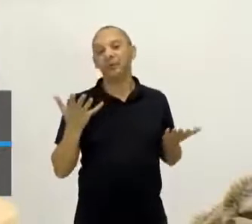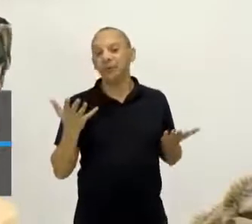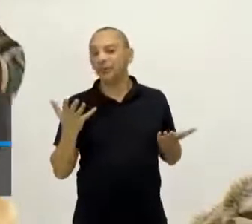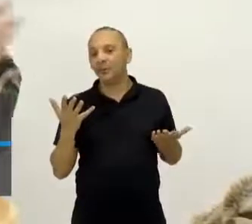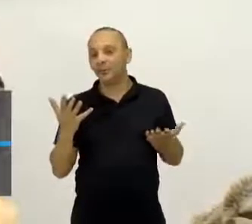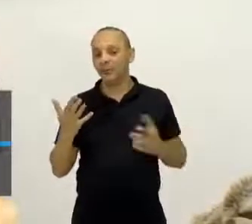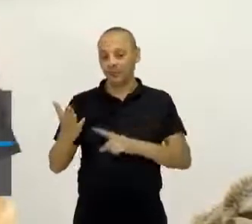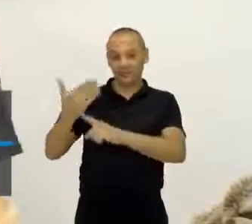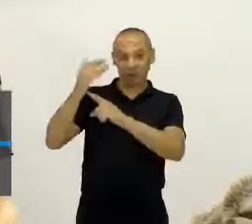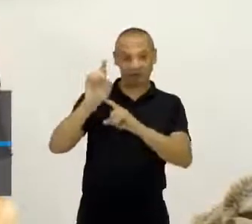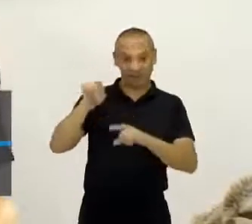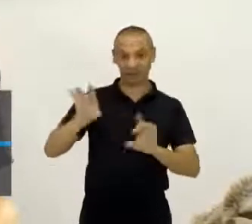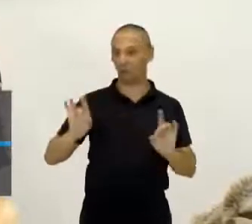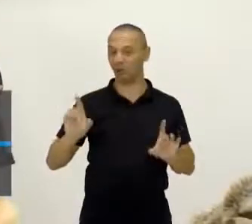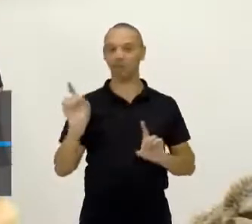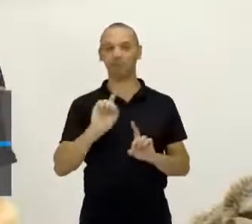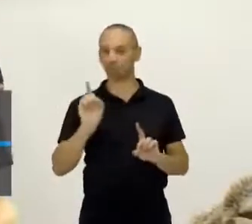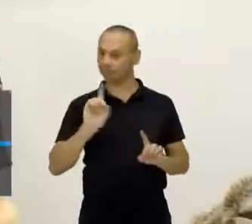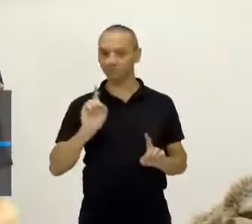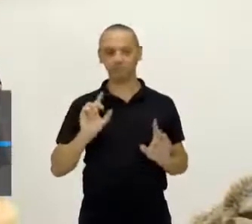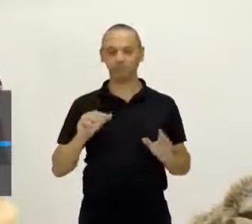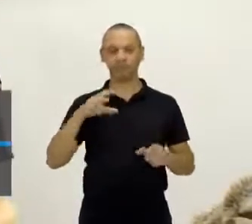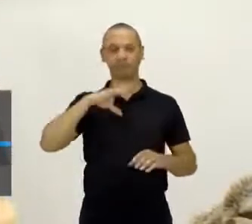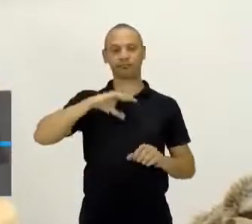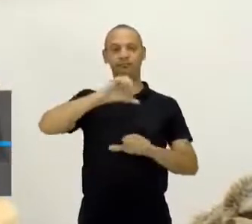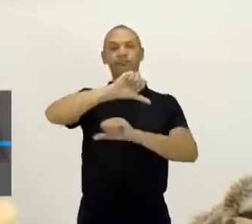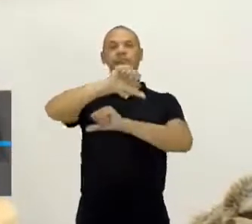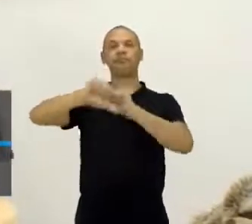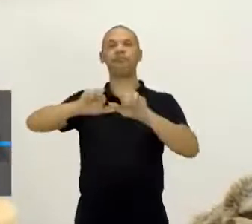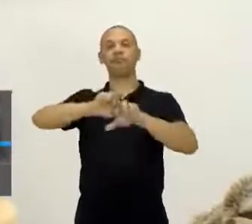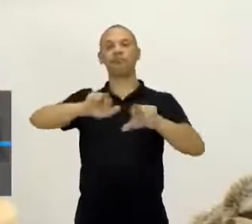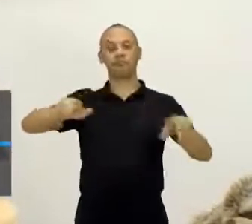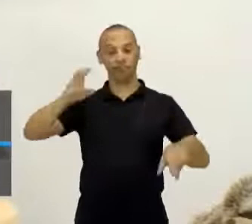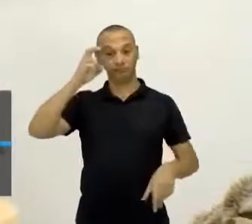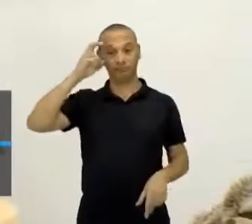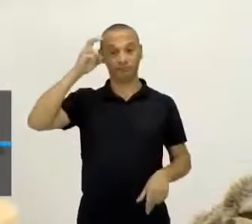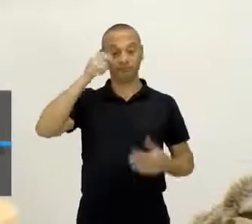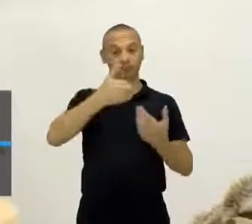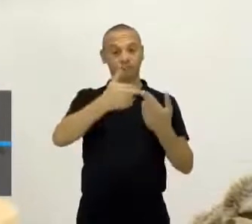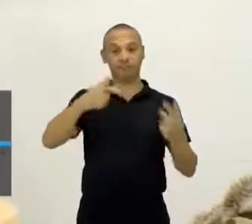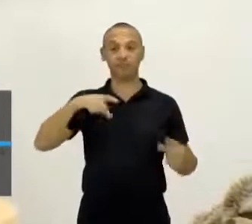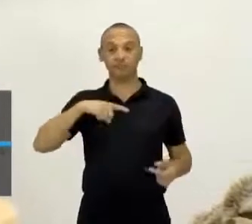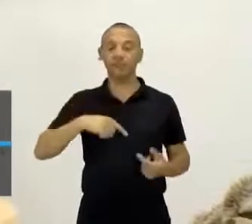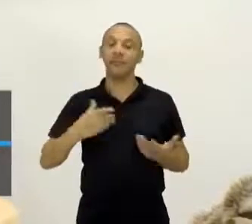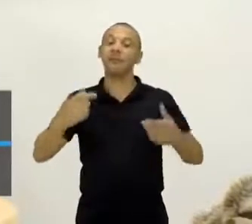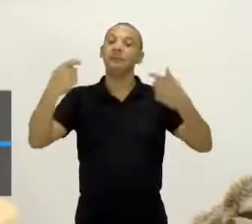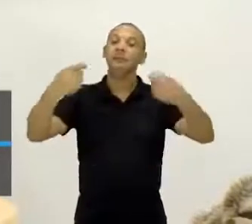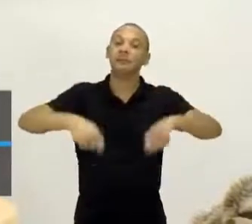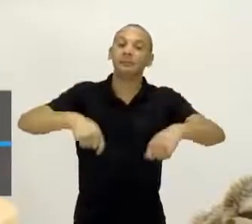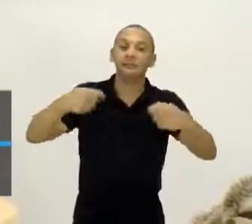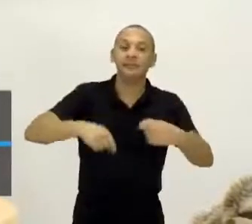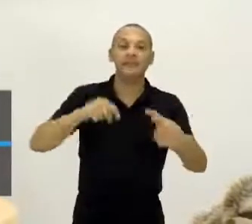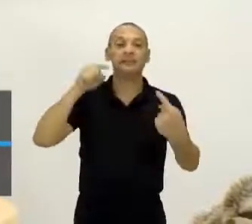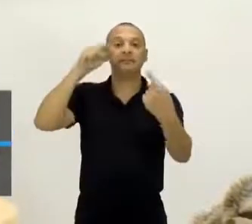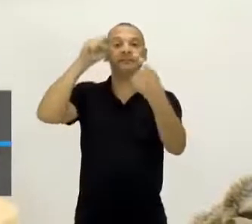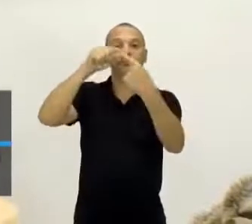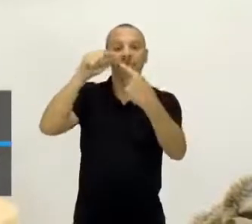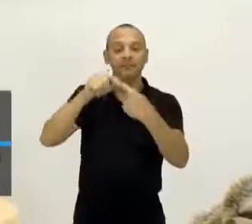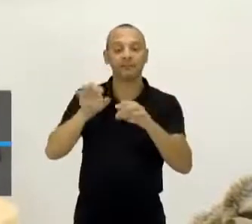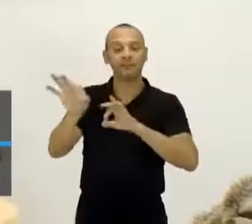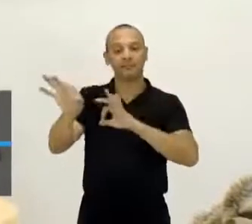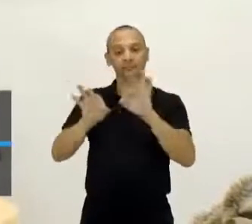tomado por tecnologia que vai transformar uma cidade numa cidade inteligente. Então, é o que foi dito, né? Você precisa ter um contraponto